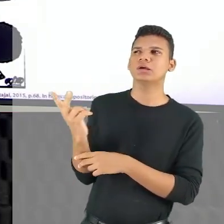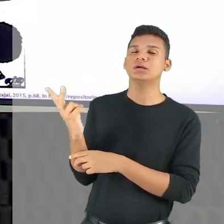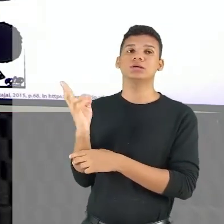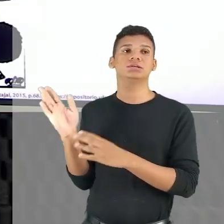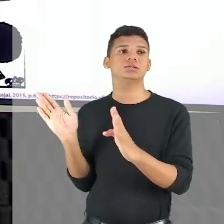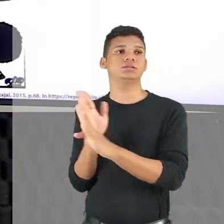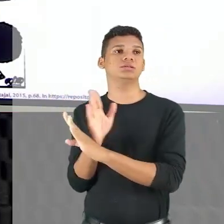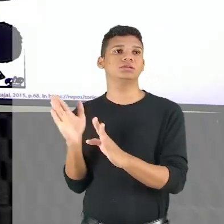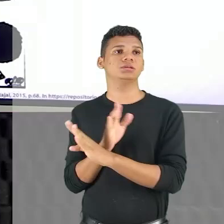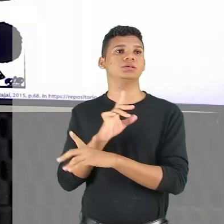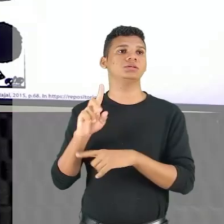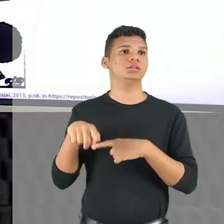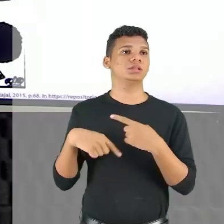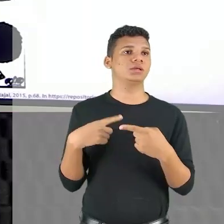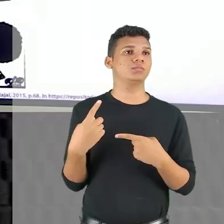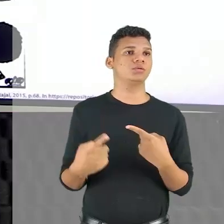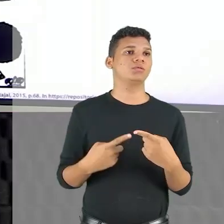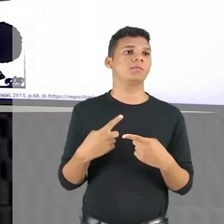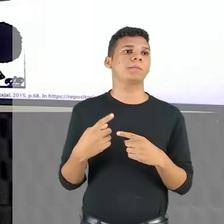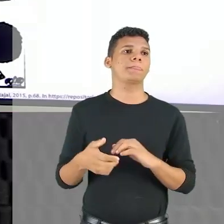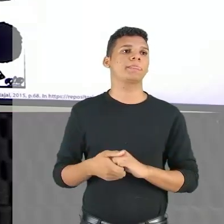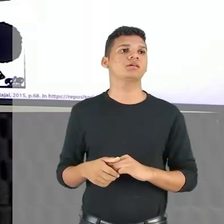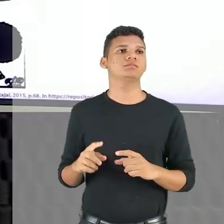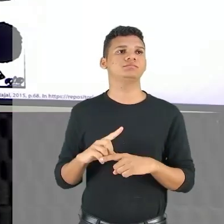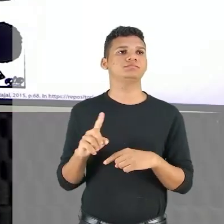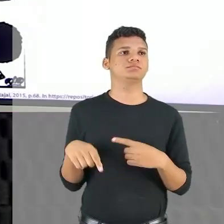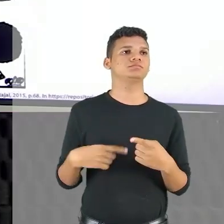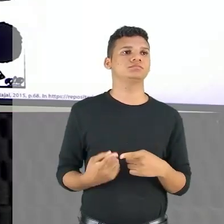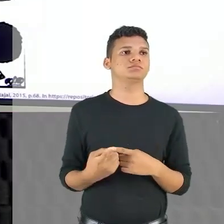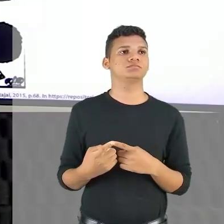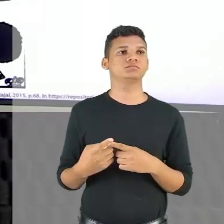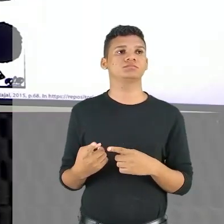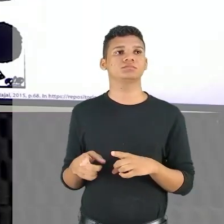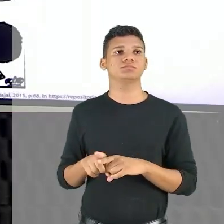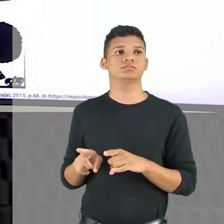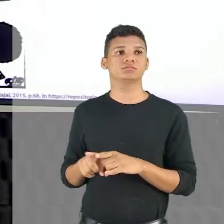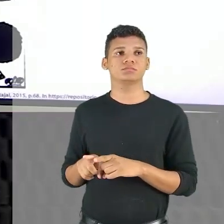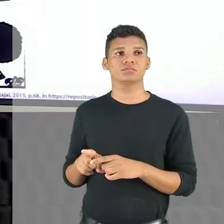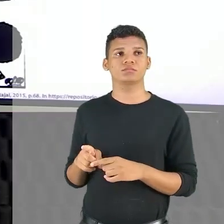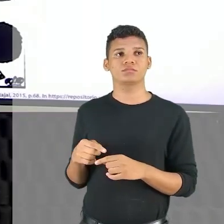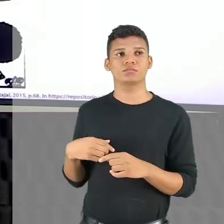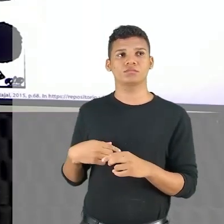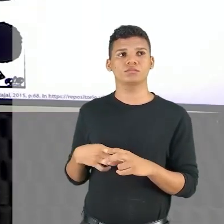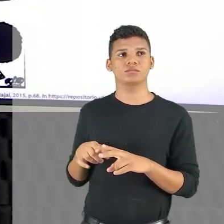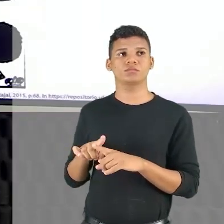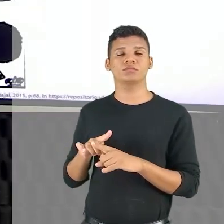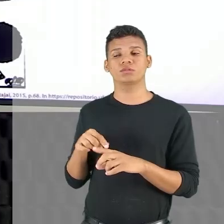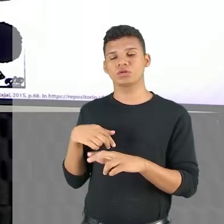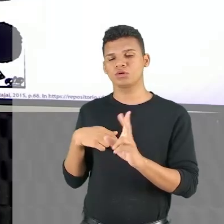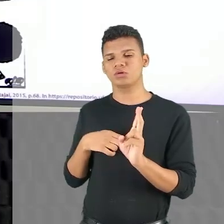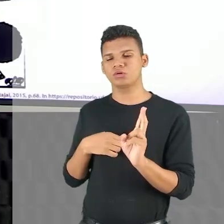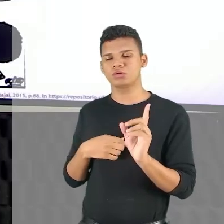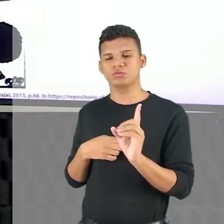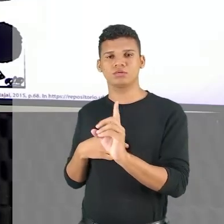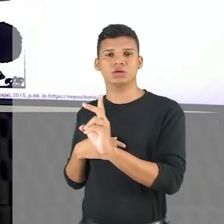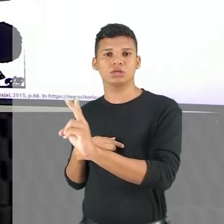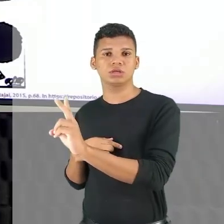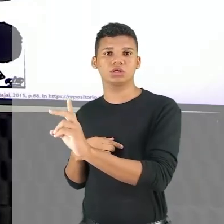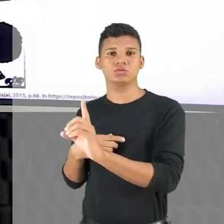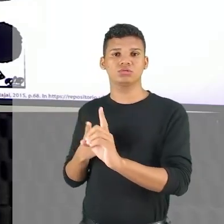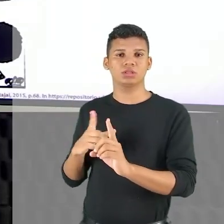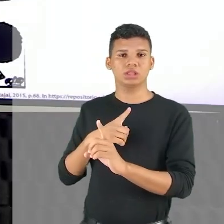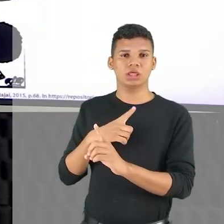praticamente da mesma forma que os senhores, tá? Observem isso, ó. Os senhores estão caminhando aqui com as mãos atrás e ele está olhando ali